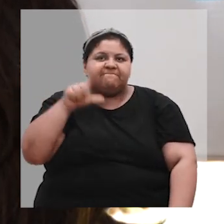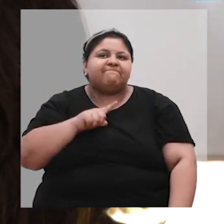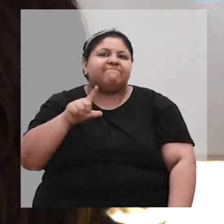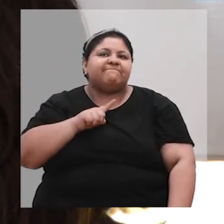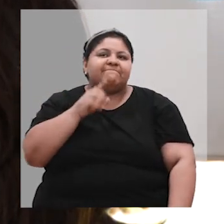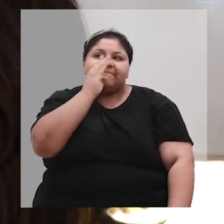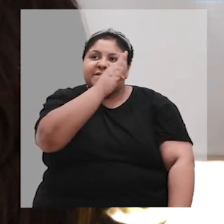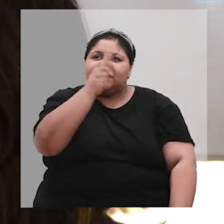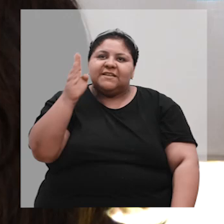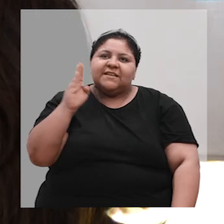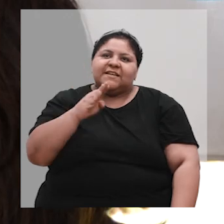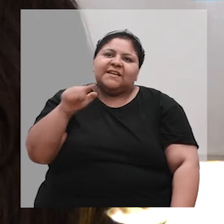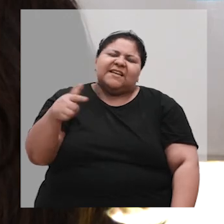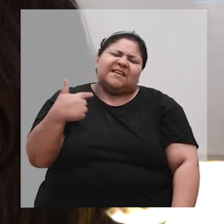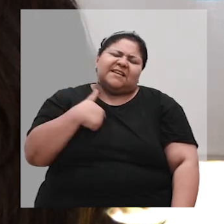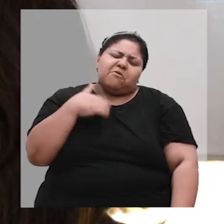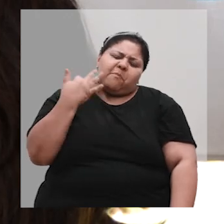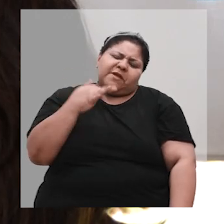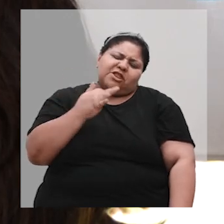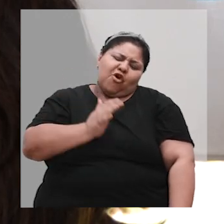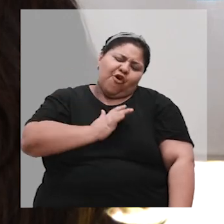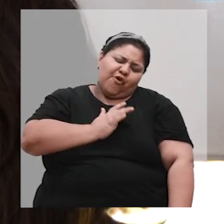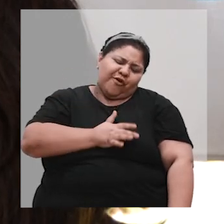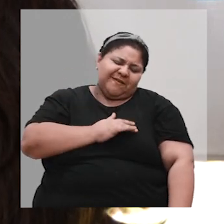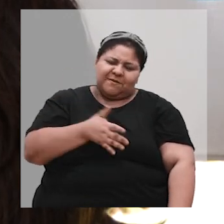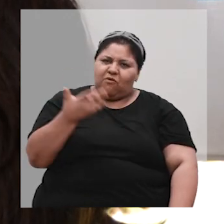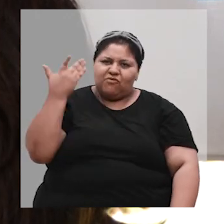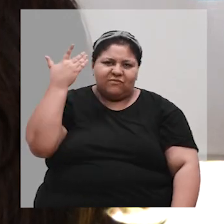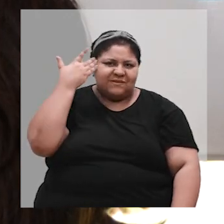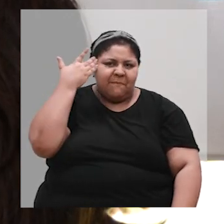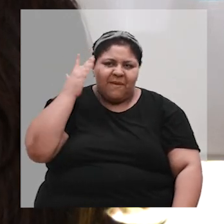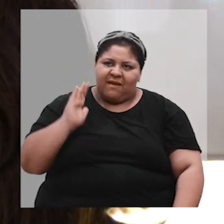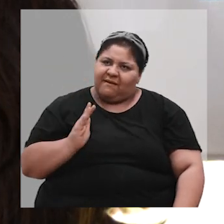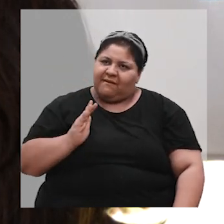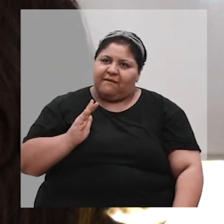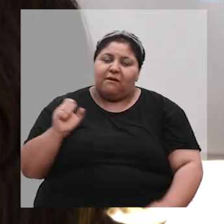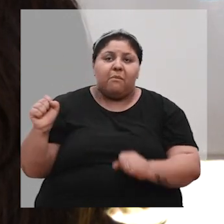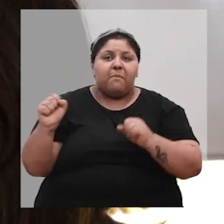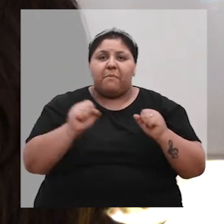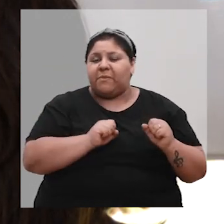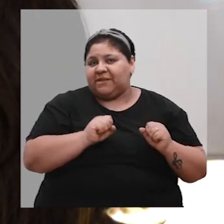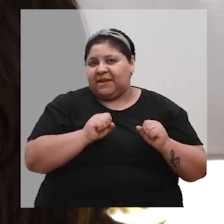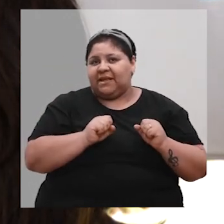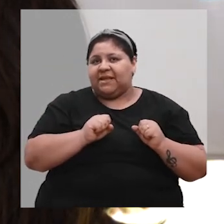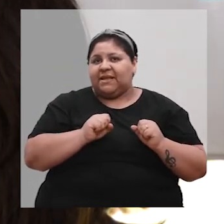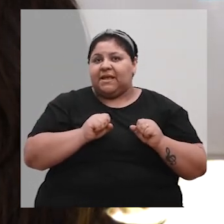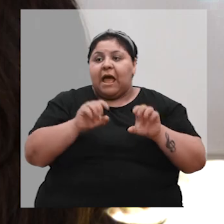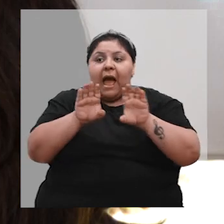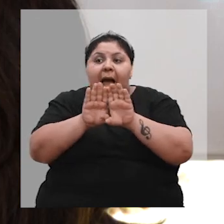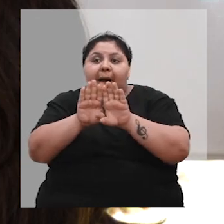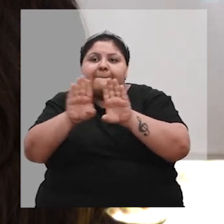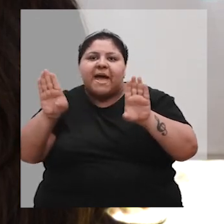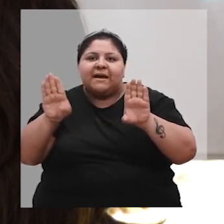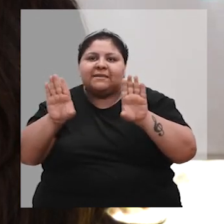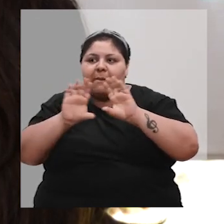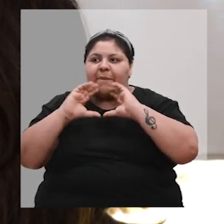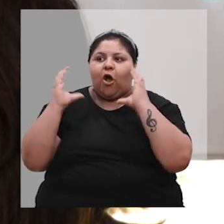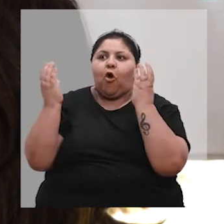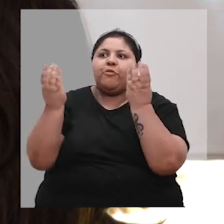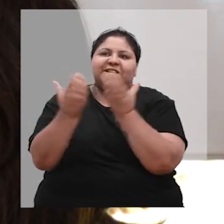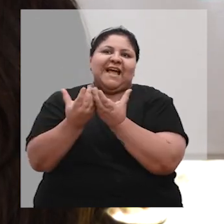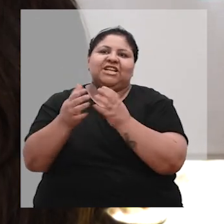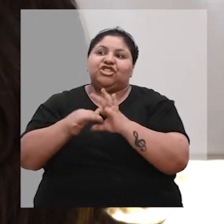têm biblioteca. E eu me dá uma dor no coração de não saber que poderia ser mais aberta,